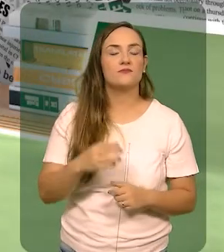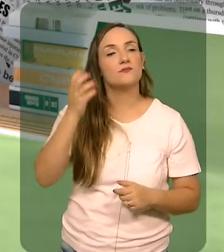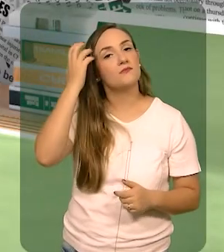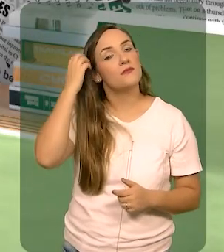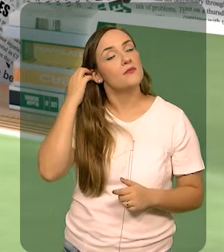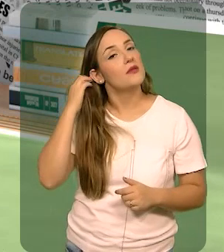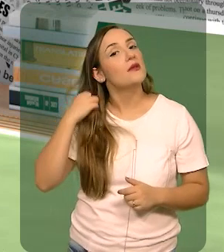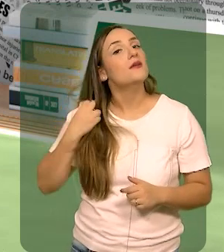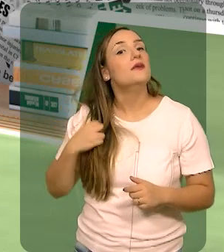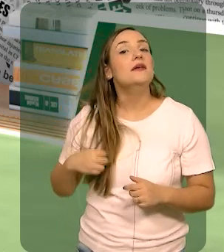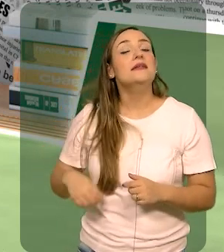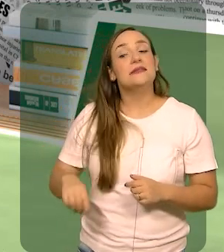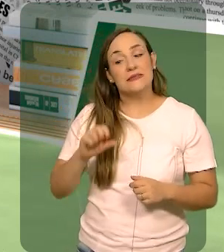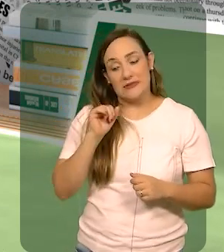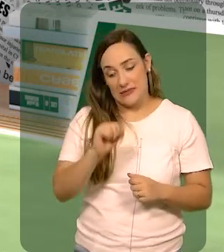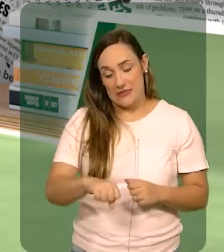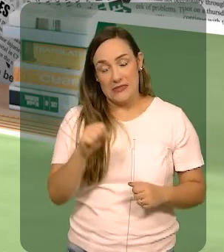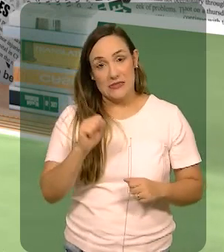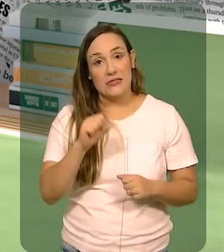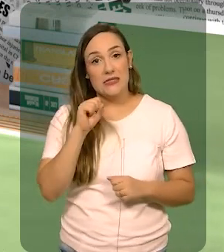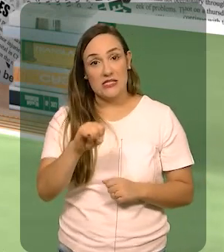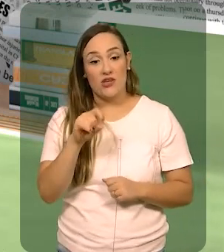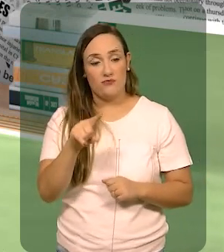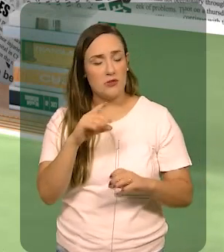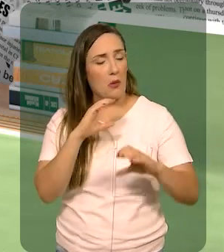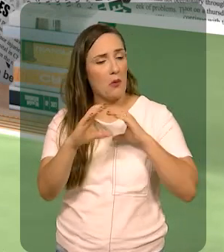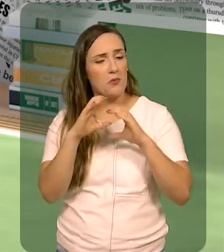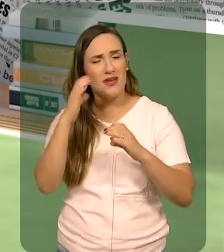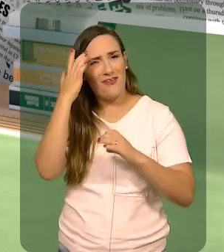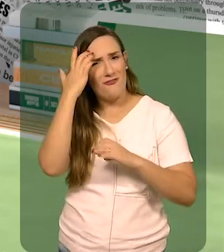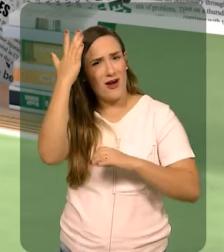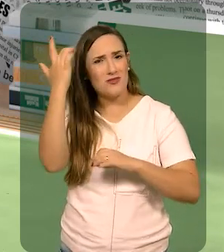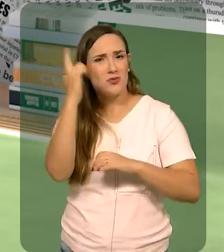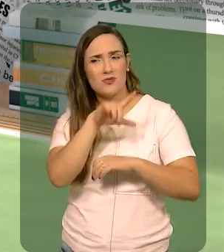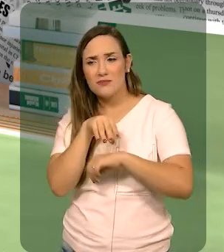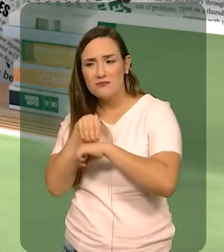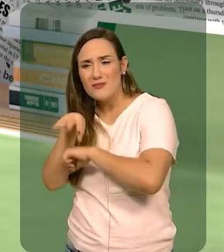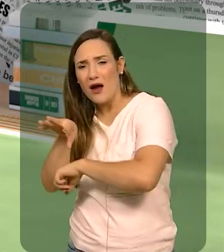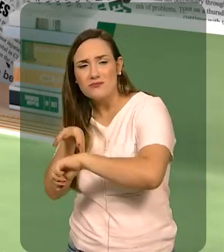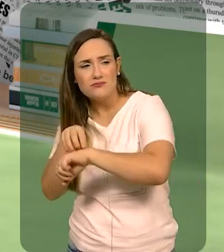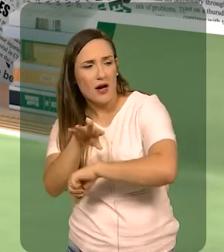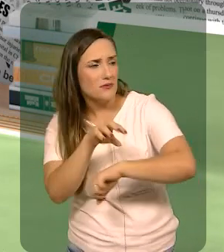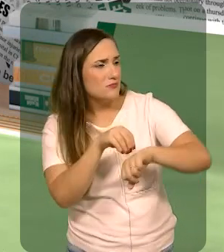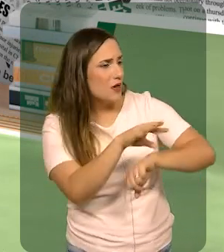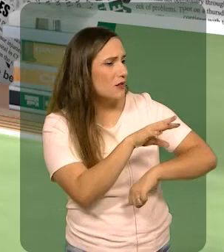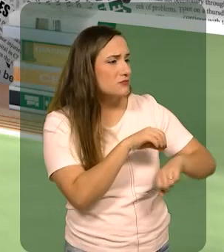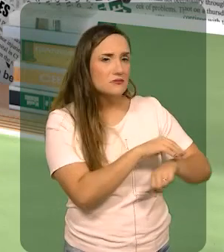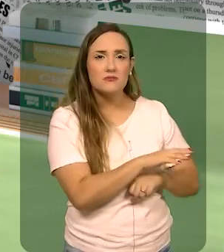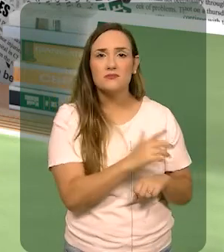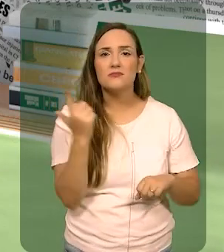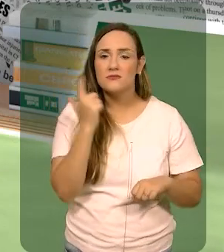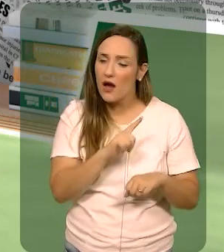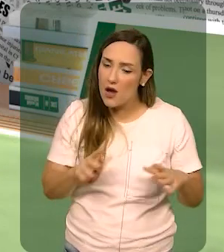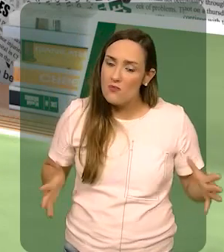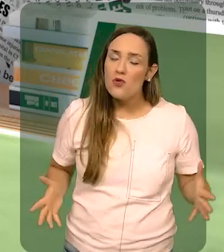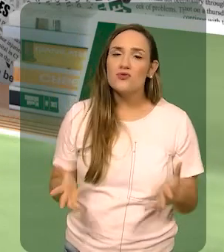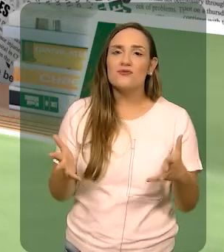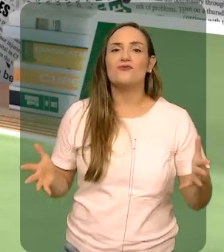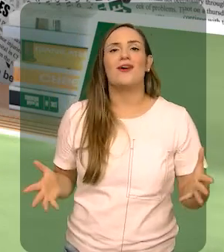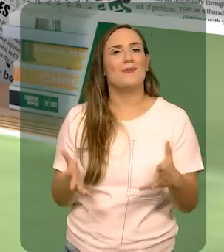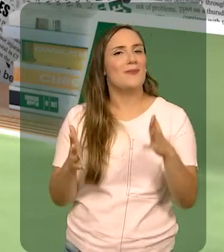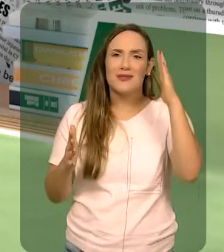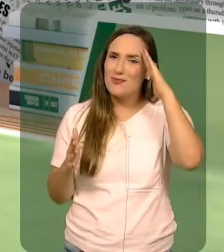a expressão comunicativa ela colabora muito para o protagonismo. Né? E nós, jovens, né, principalmente nós, quanto